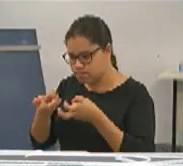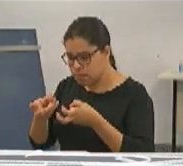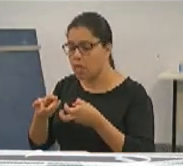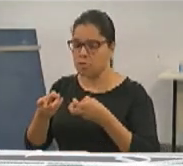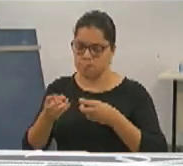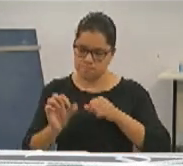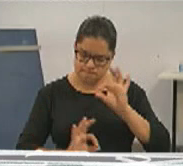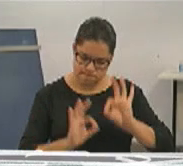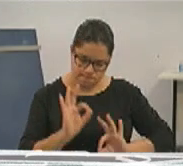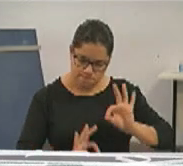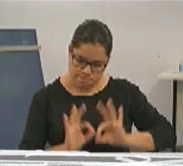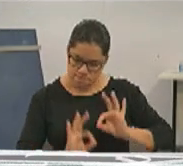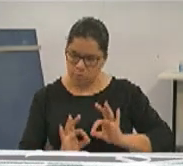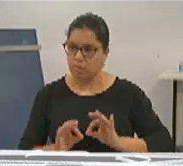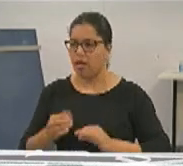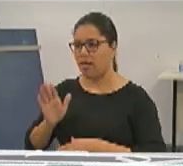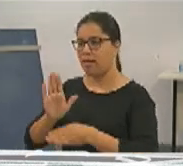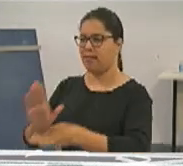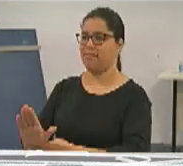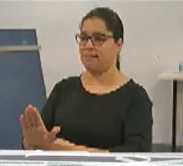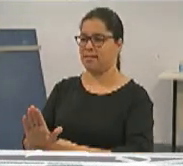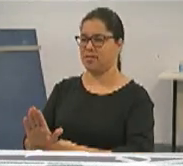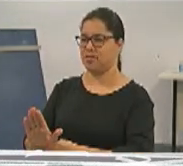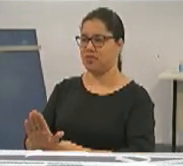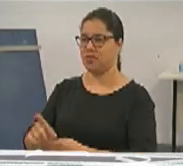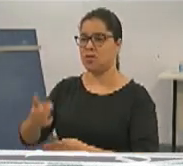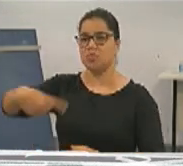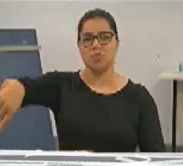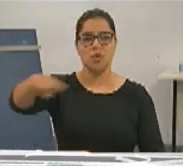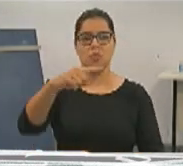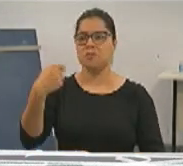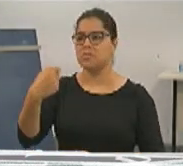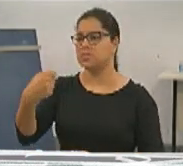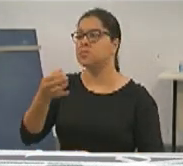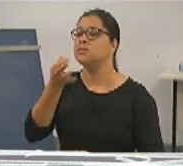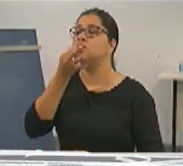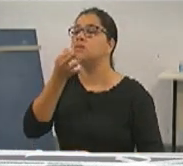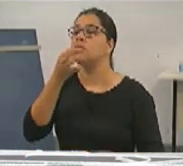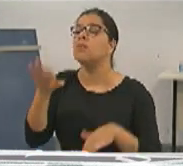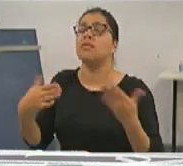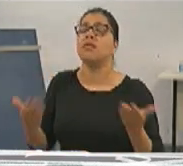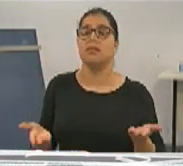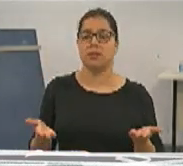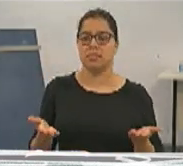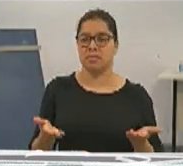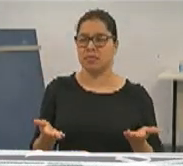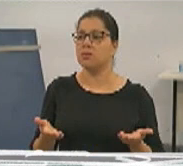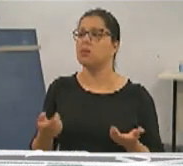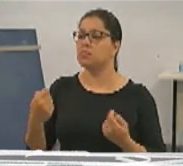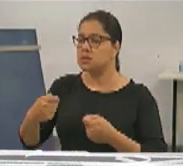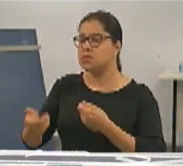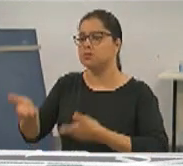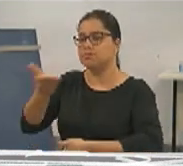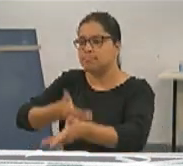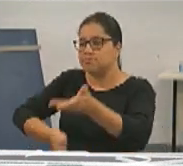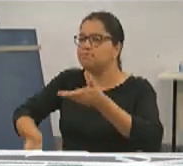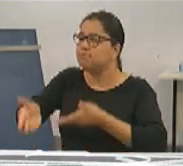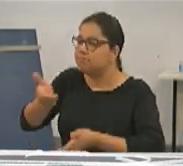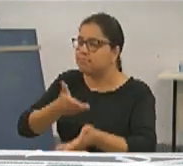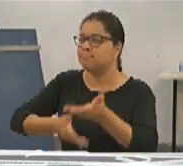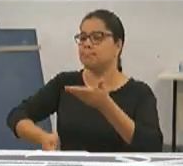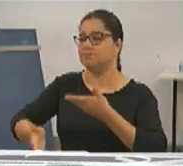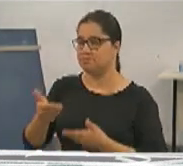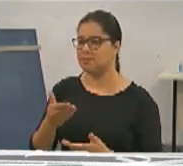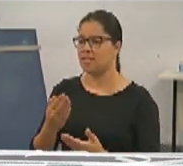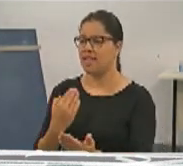do HU, são essas pessoas que devem ser ouvidas. Né? Então, nós acreditamos muito numa gestão que faça esse